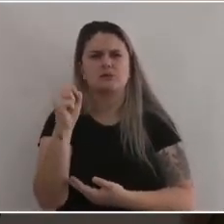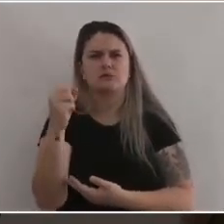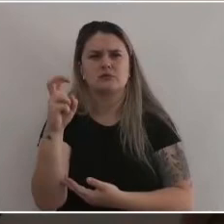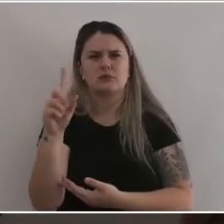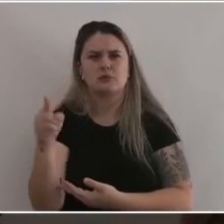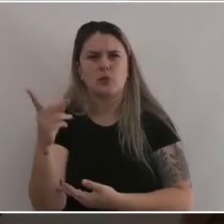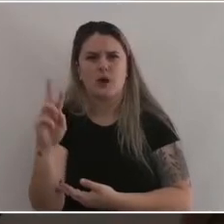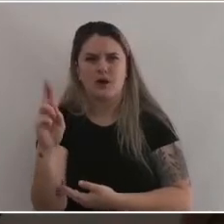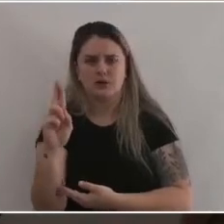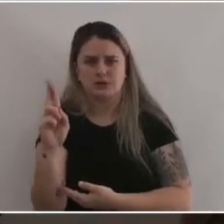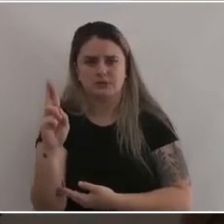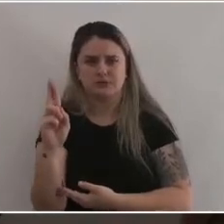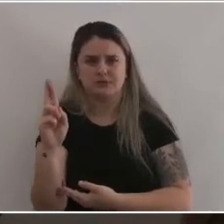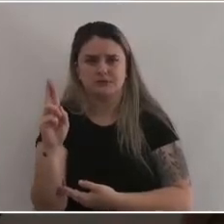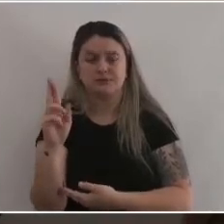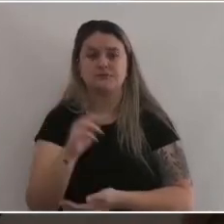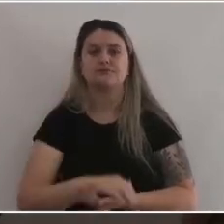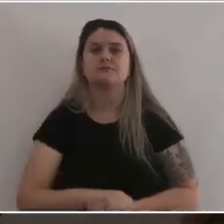10.485.000.